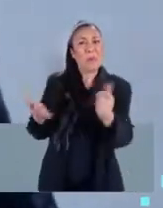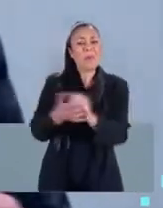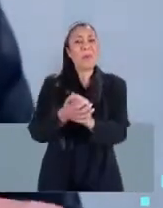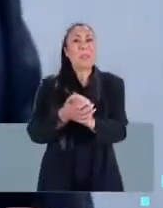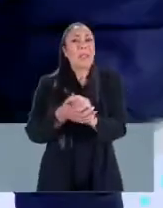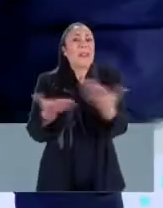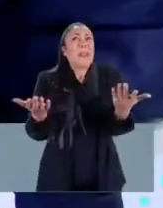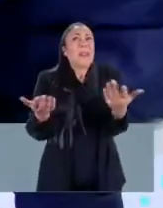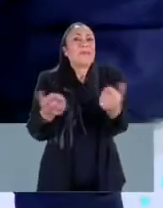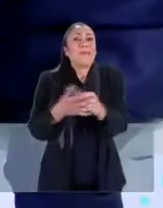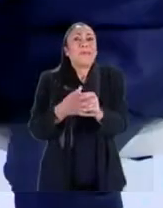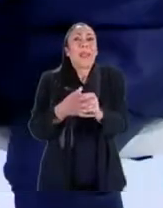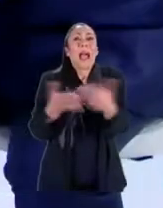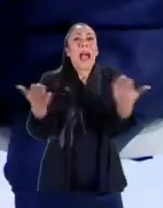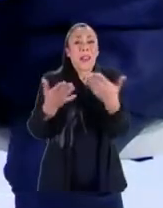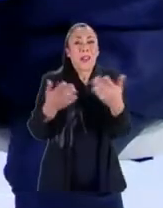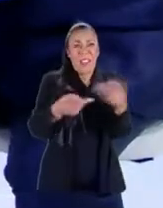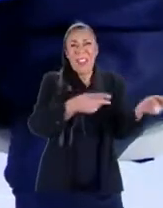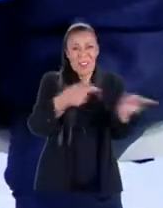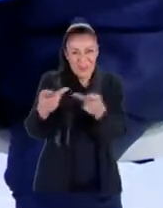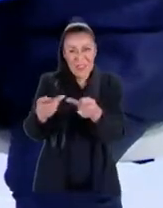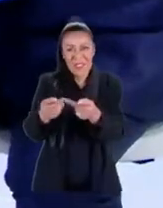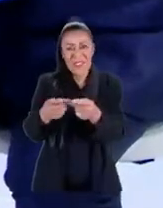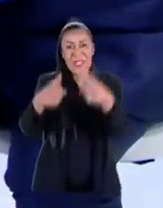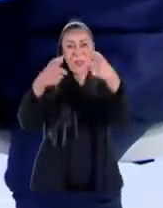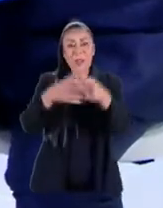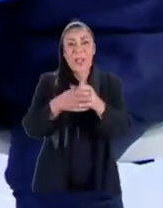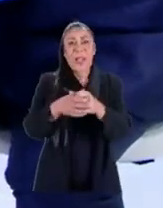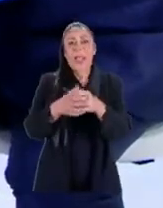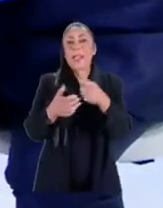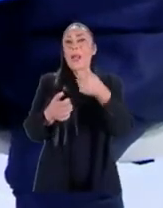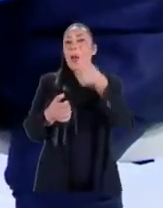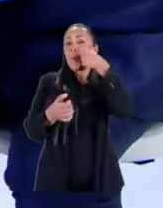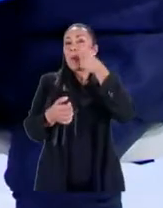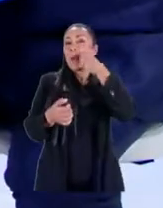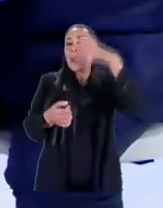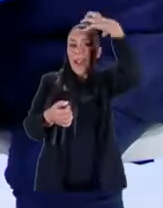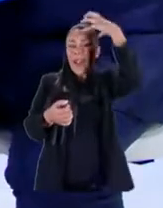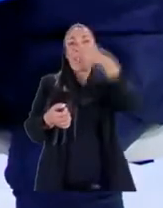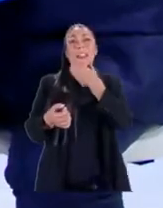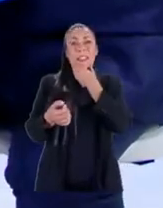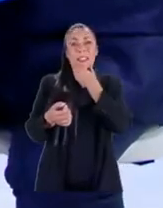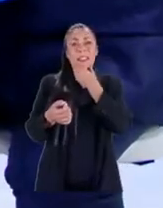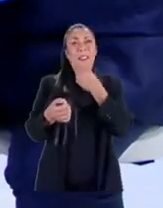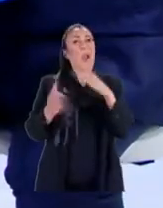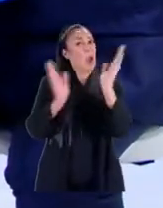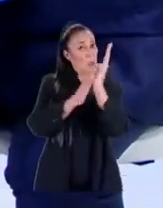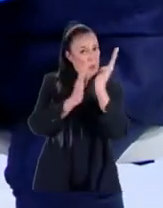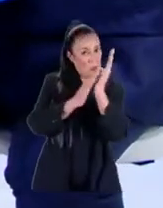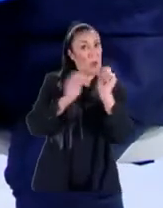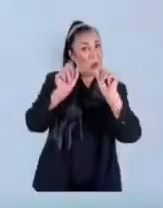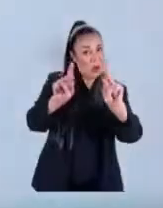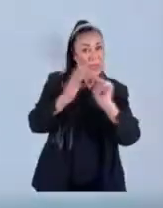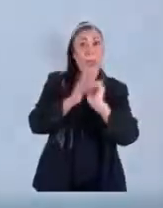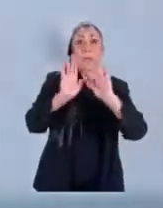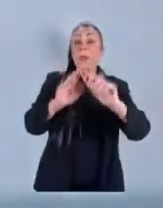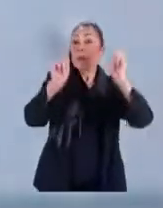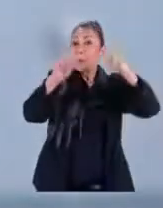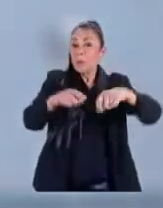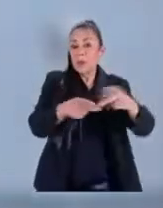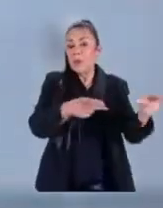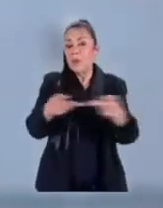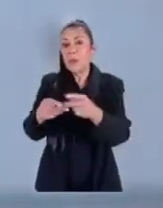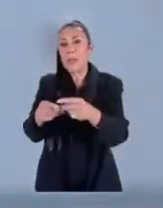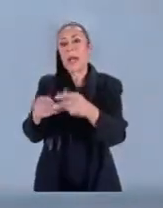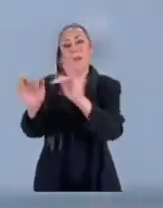É louvável ele agora visitar o túmulo da rainha da Inglaterra. É louvável. Mas ele poderia ter visitado uma criança que morreu de